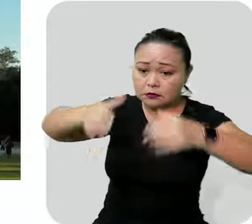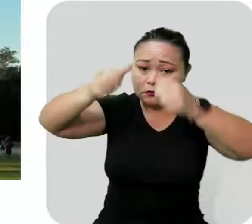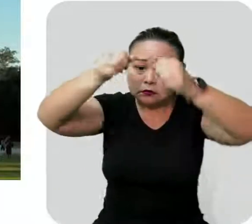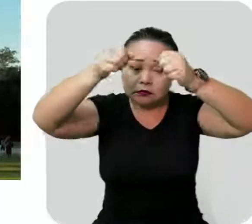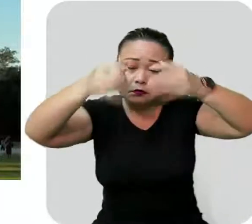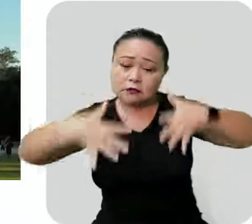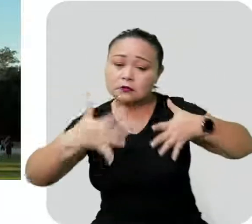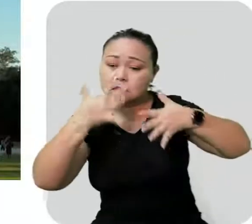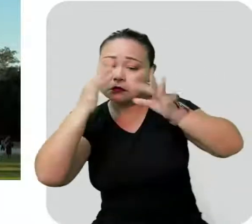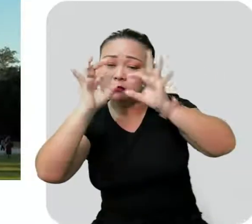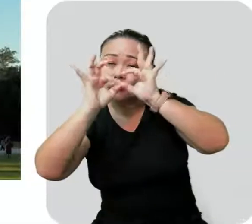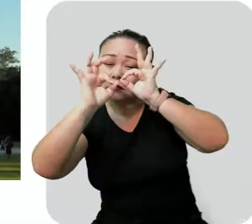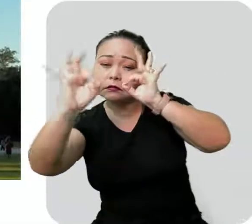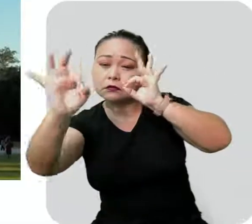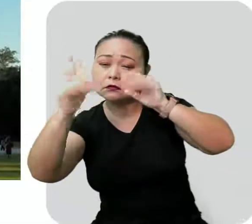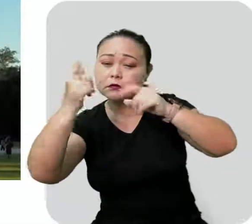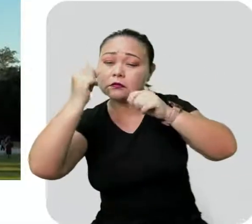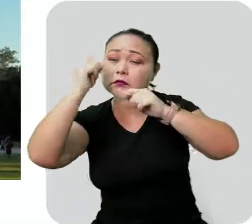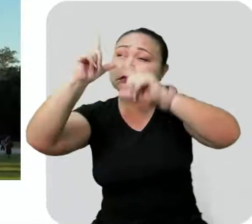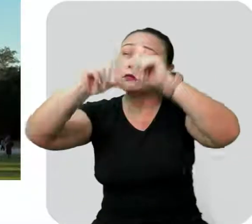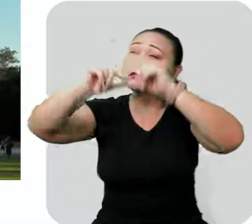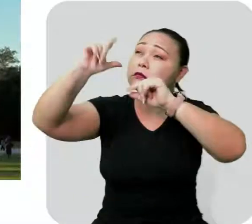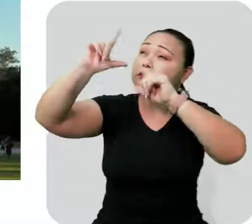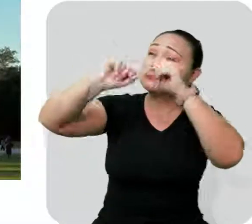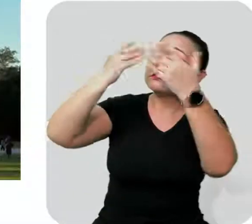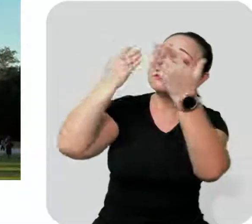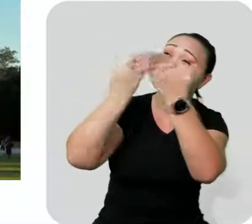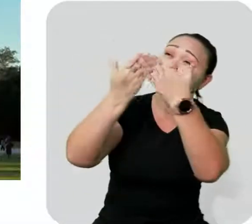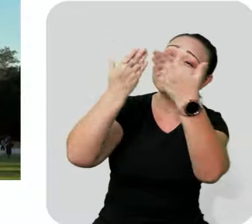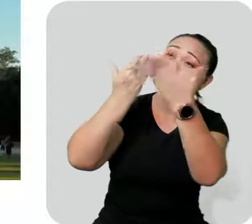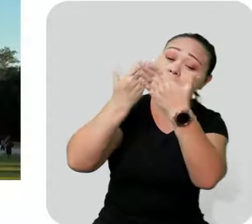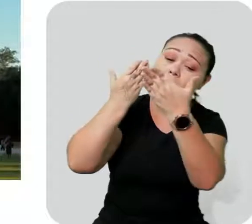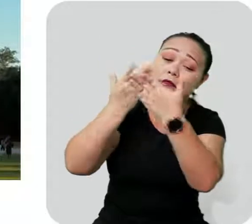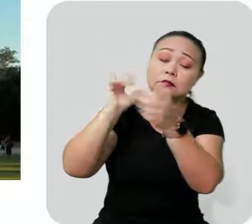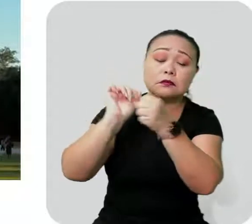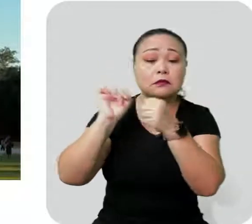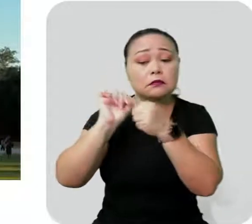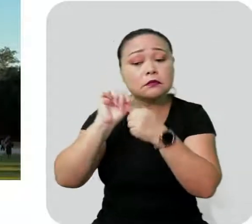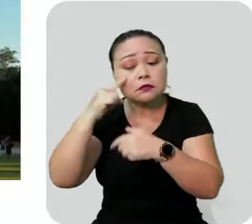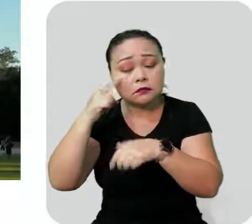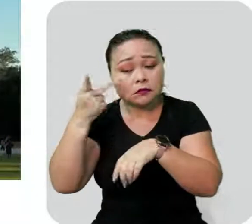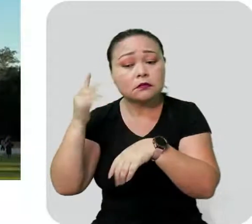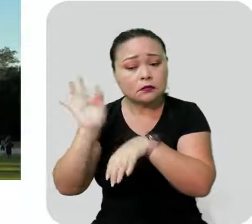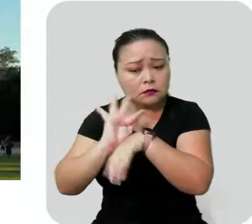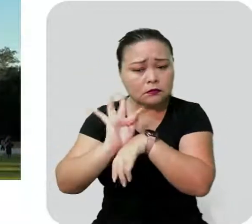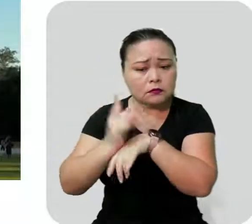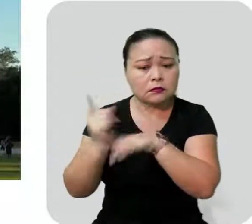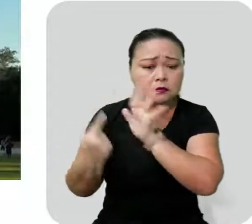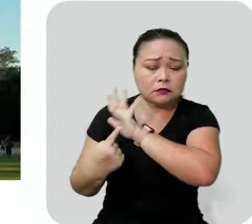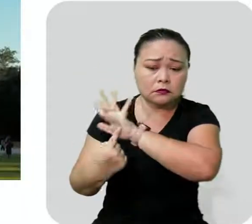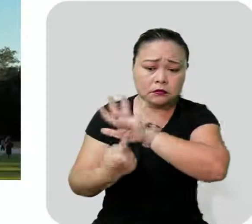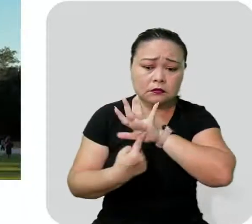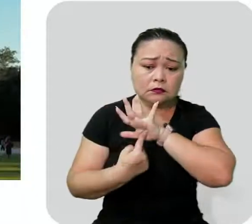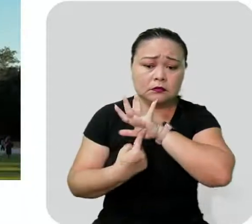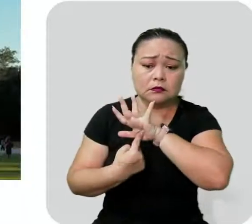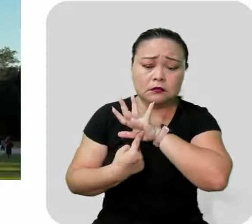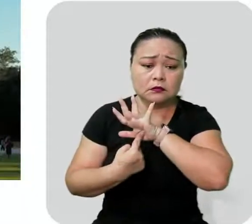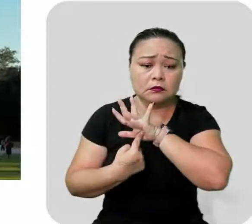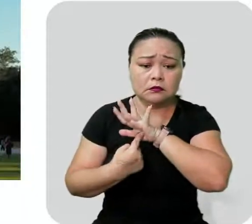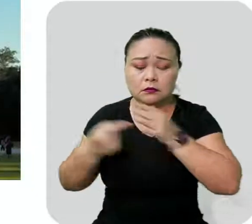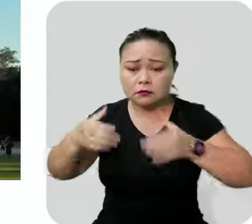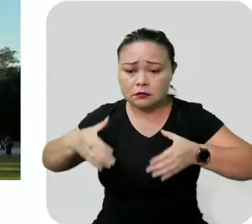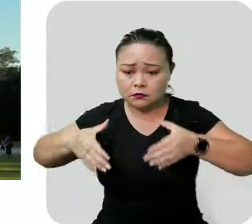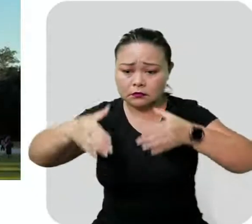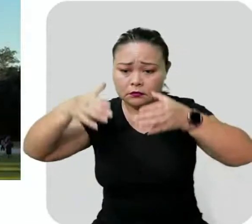Observatório de astronomia e a até um filme que mostra esse esse